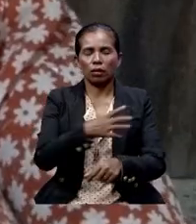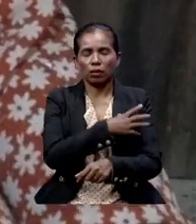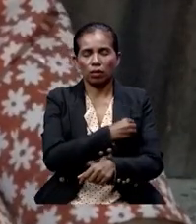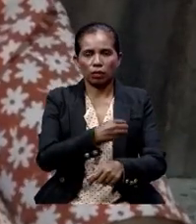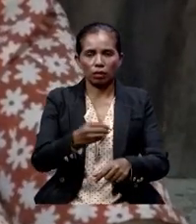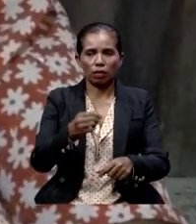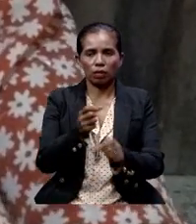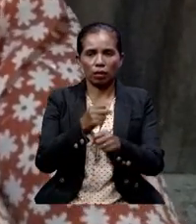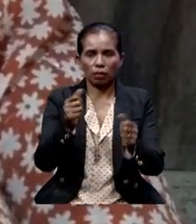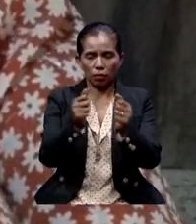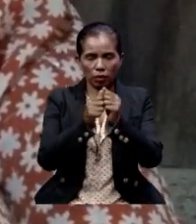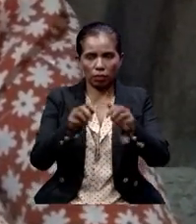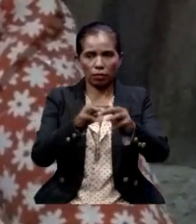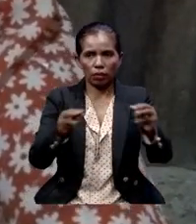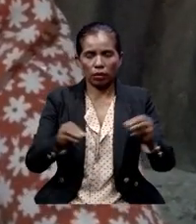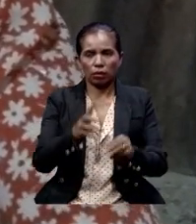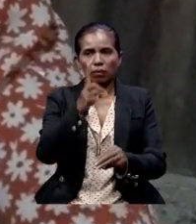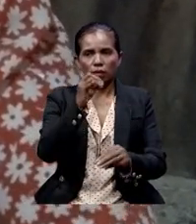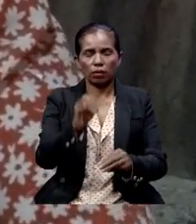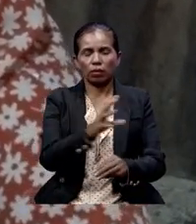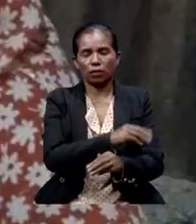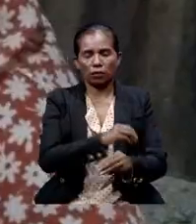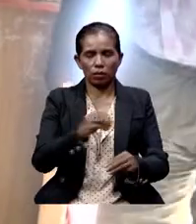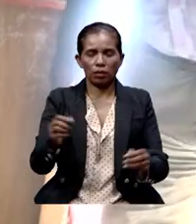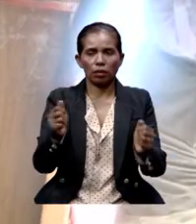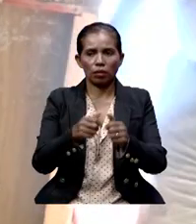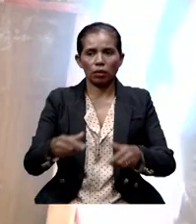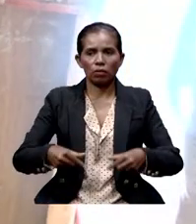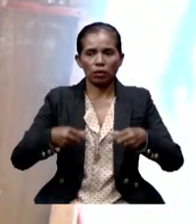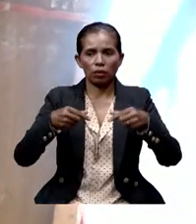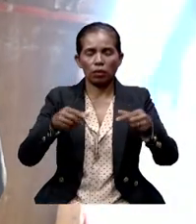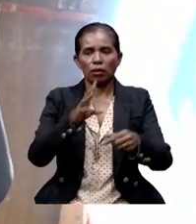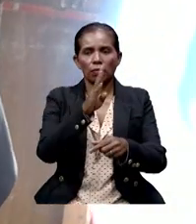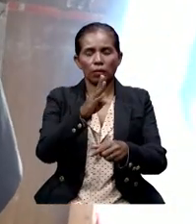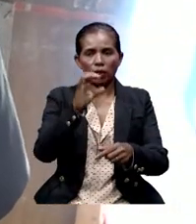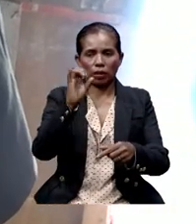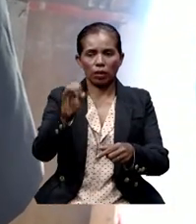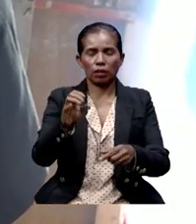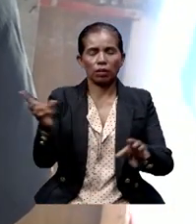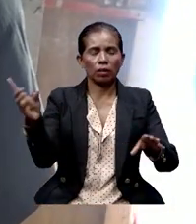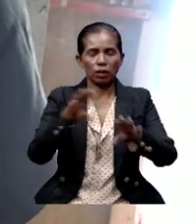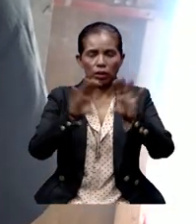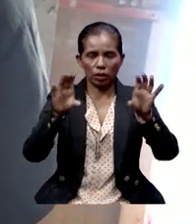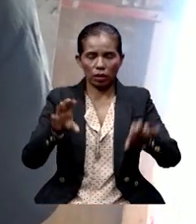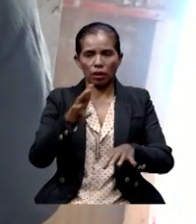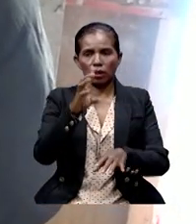presidencial hamutu ko municipio dili no notariado entrega kedas bilete identidade certidão